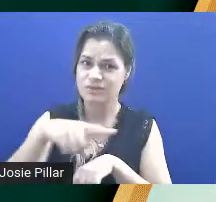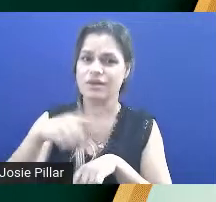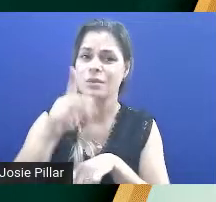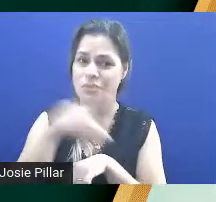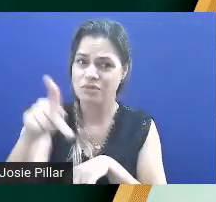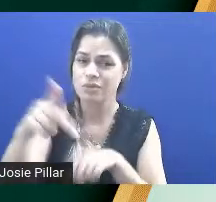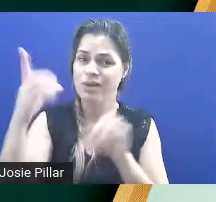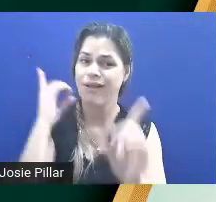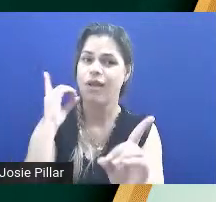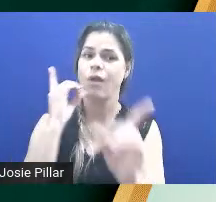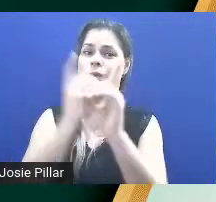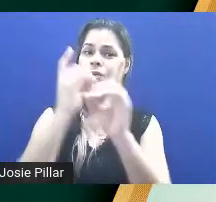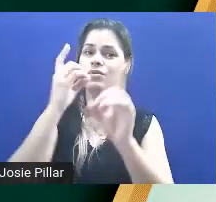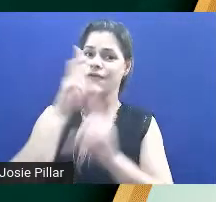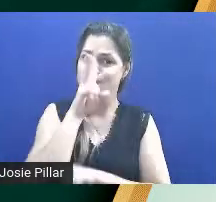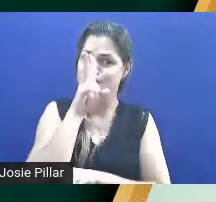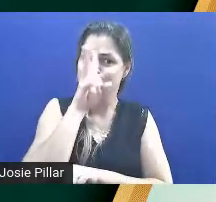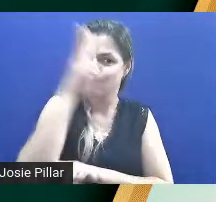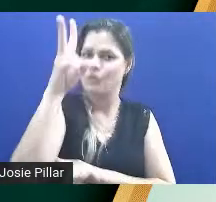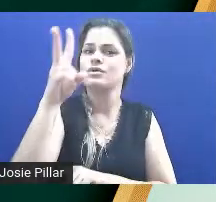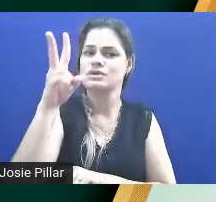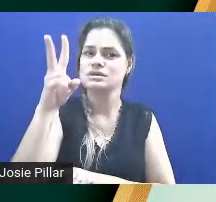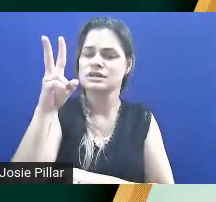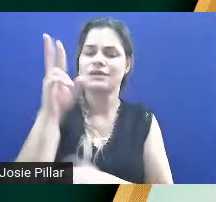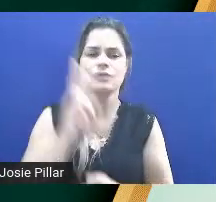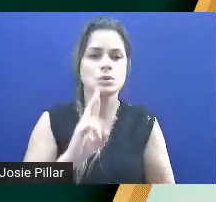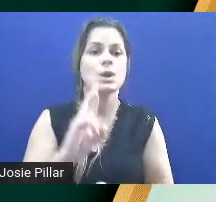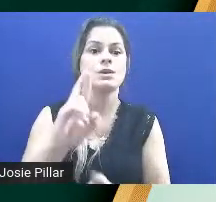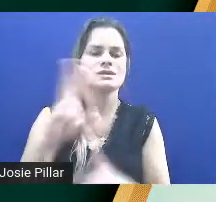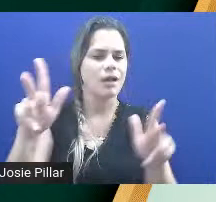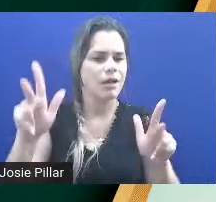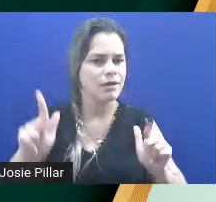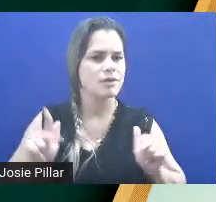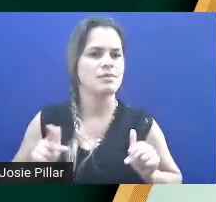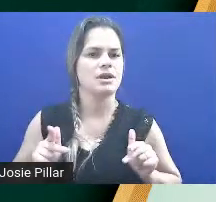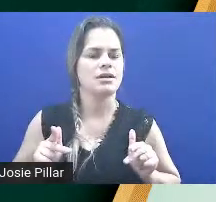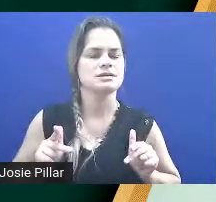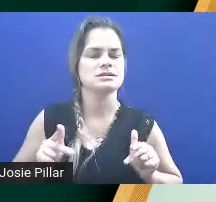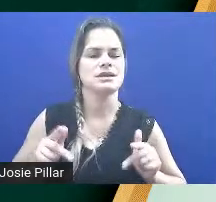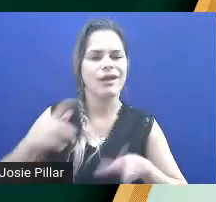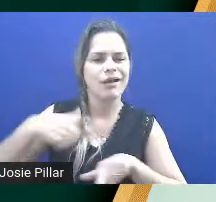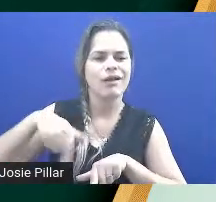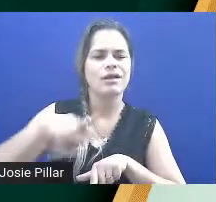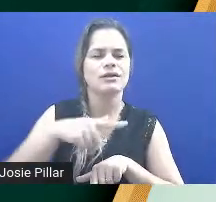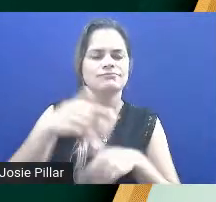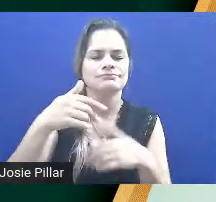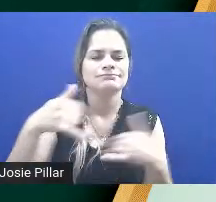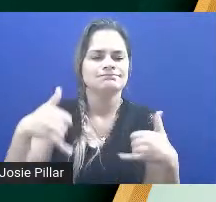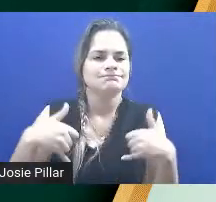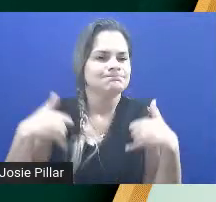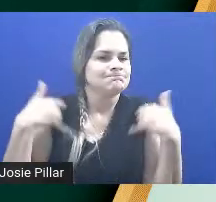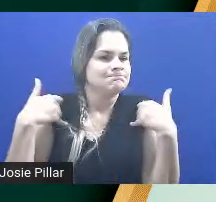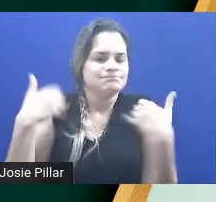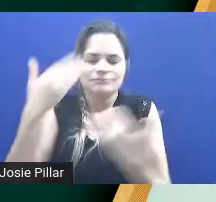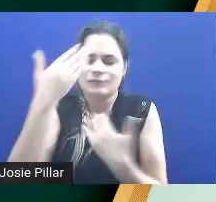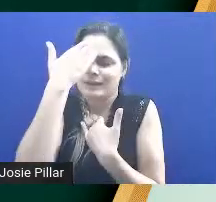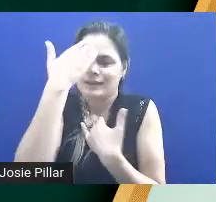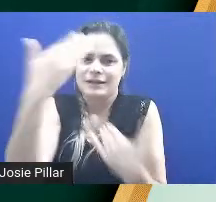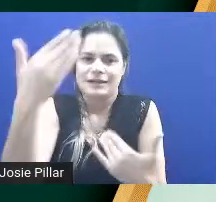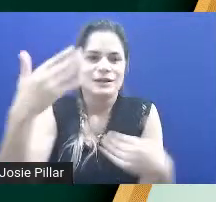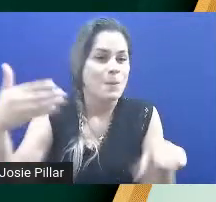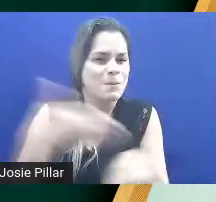e tenham todo o reconhecimento que merecem. Nós nos orgulhamos e somos gratos em fazer parte